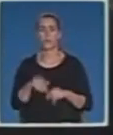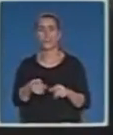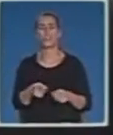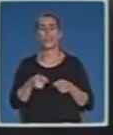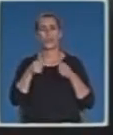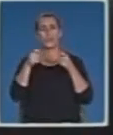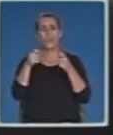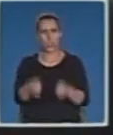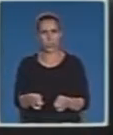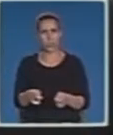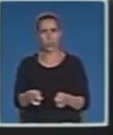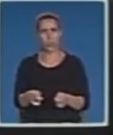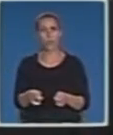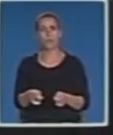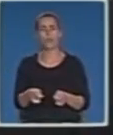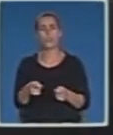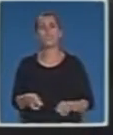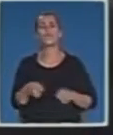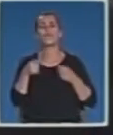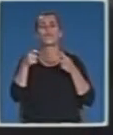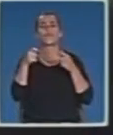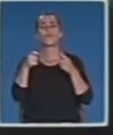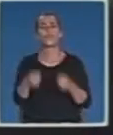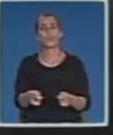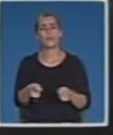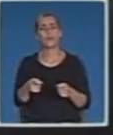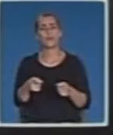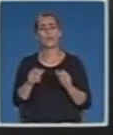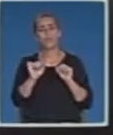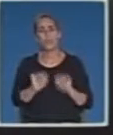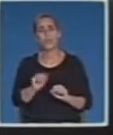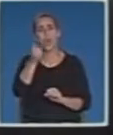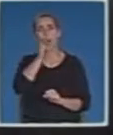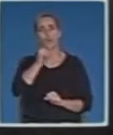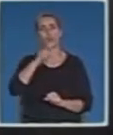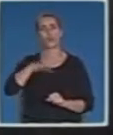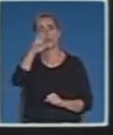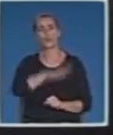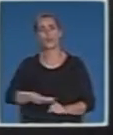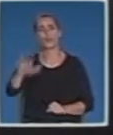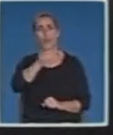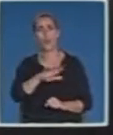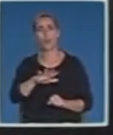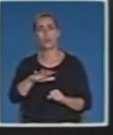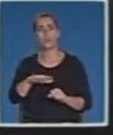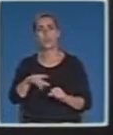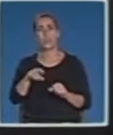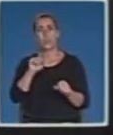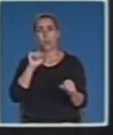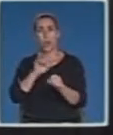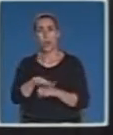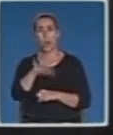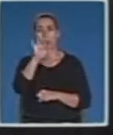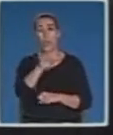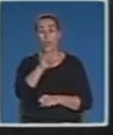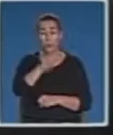que reforça a jurisdição dos Açores e do país neste imenso espaço, que é um espaço marítimo de quase 4 milhões de